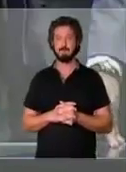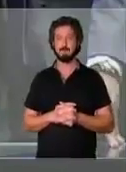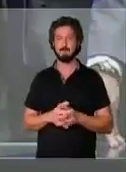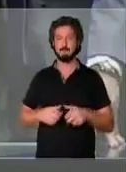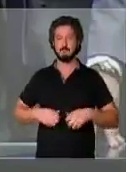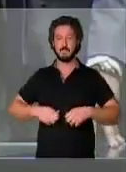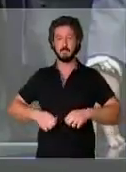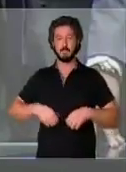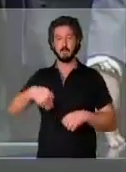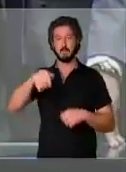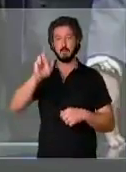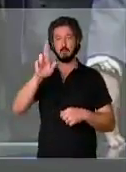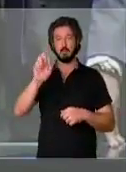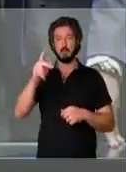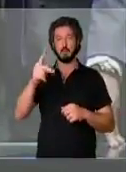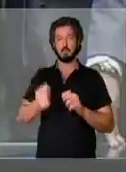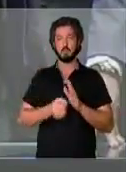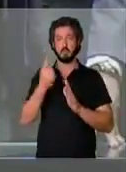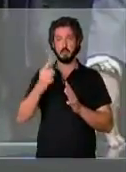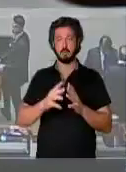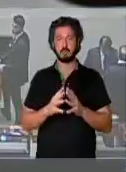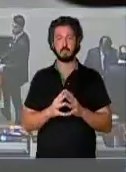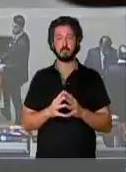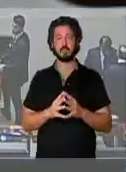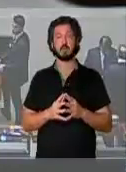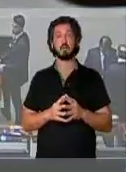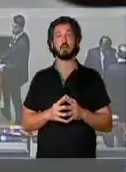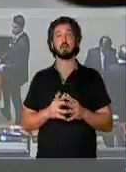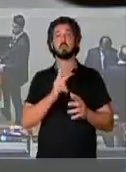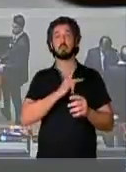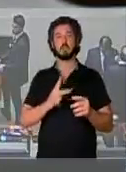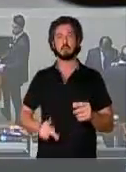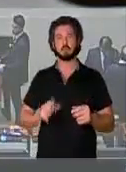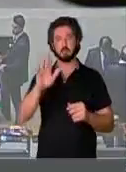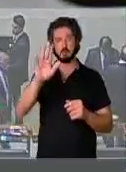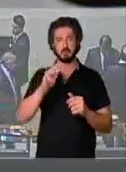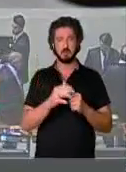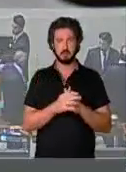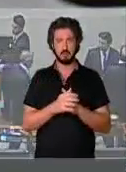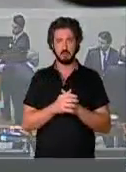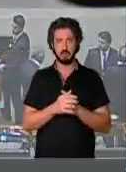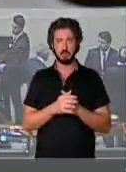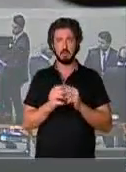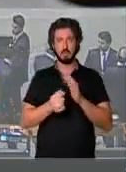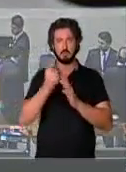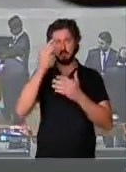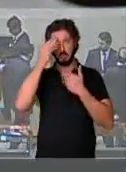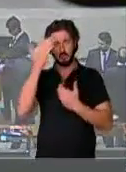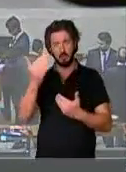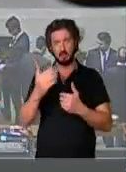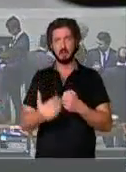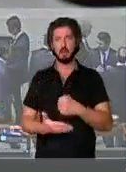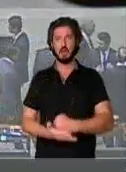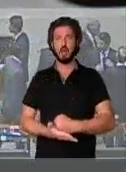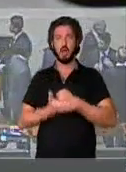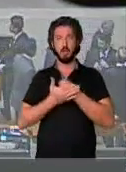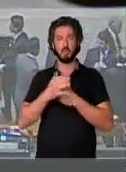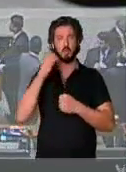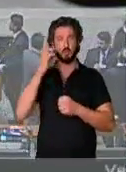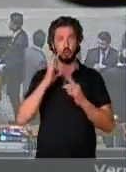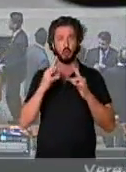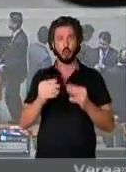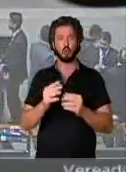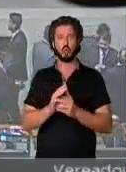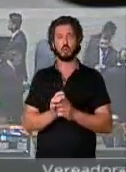Deputado presidente. Mauro, primeiro. Senhor presidente, deputado Rodrigo Maia, eu gostaria de primeiro agradecer o apoio de todos os